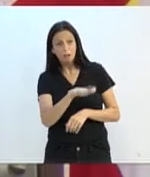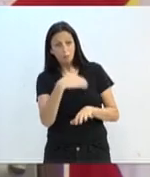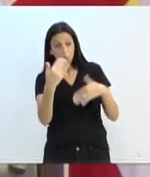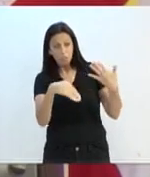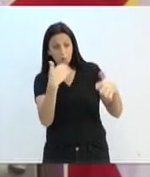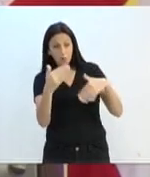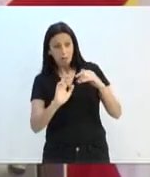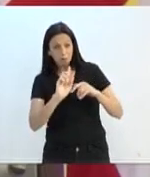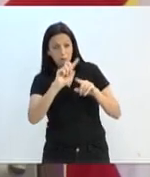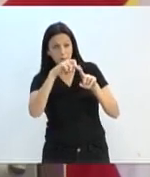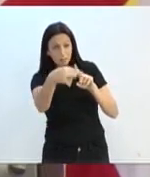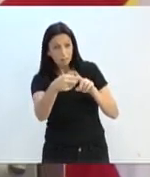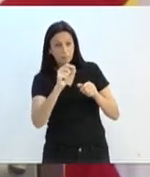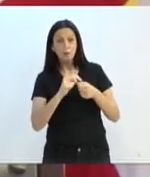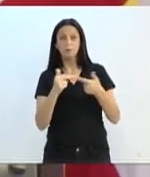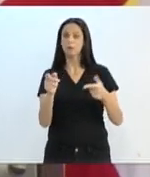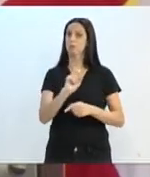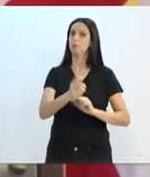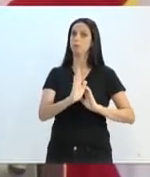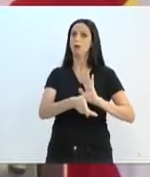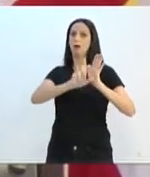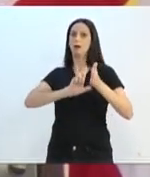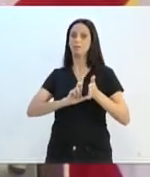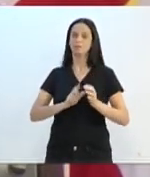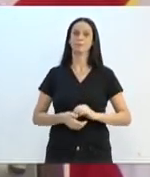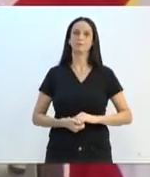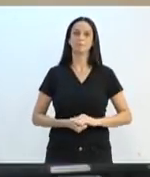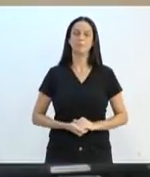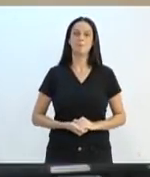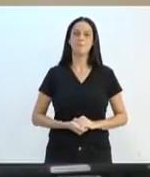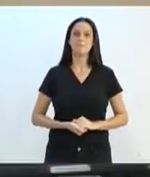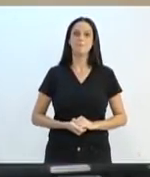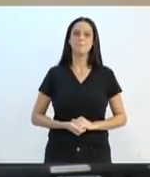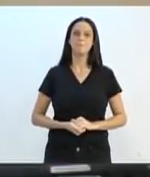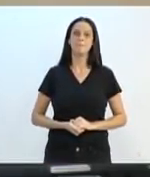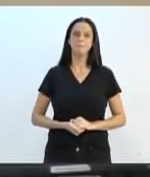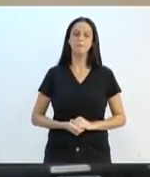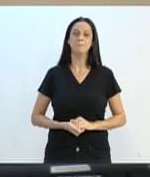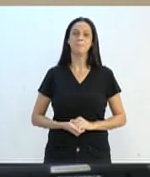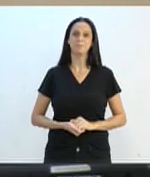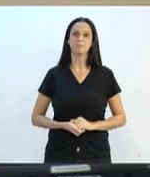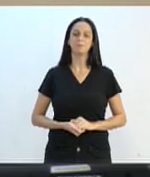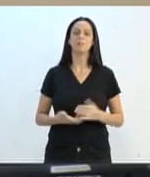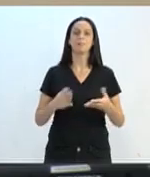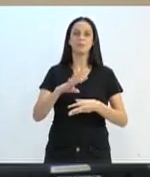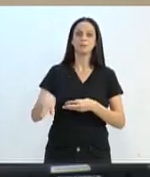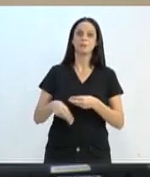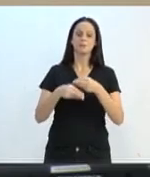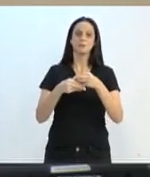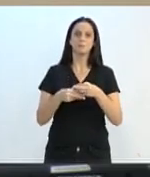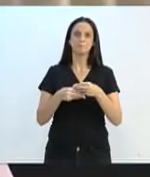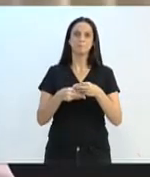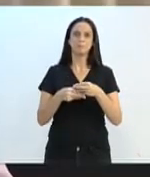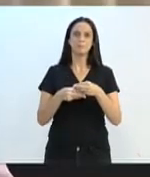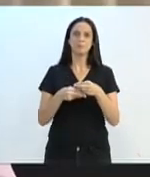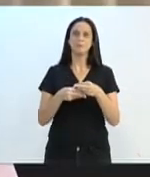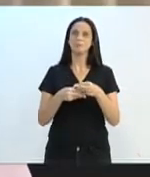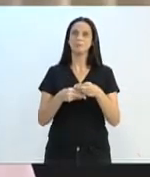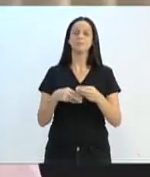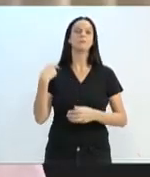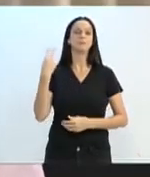atrás disso aí. O concedo a parte para o professor Gilson. Contorização do orador, a parte concedida, vereador Gilson.